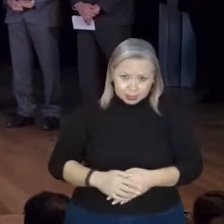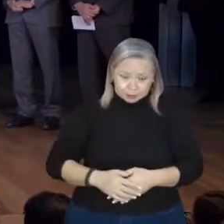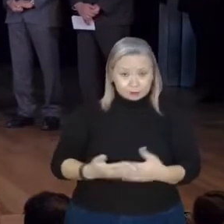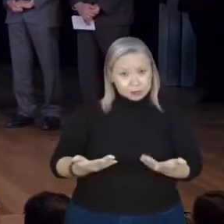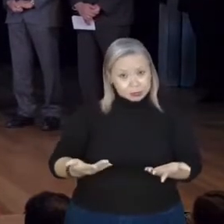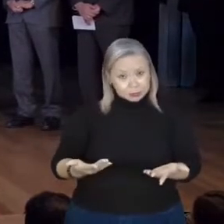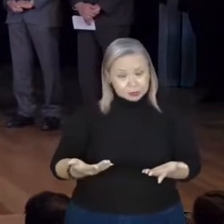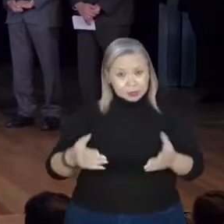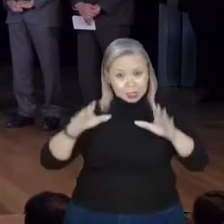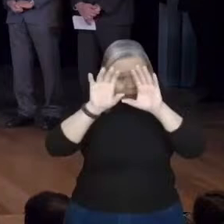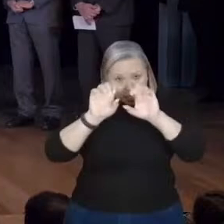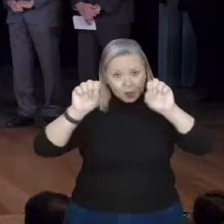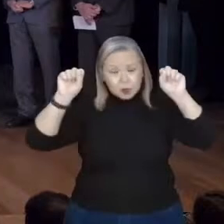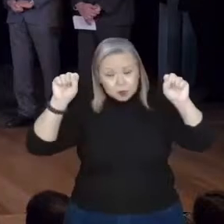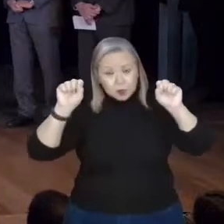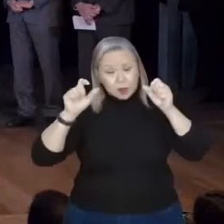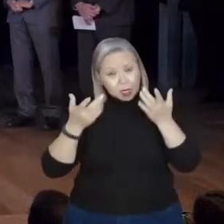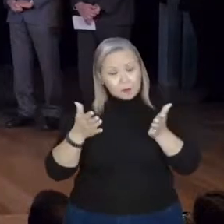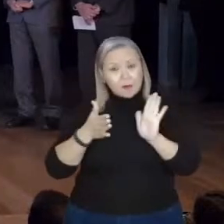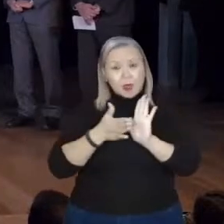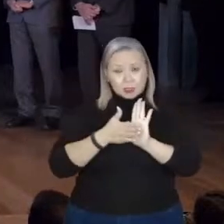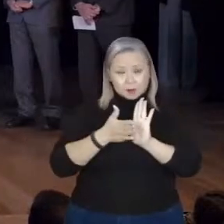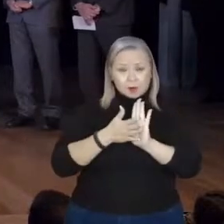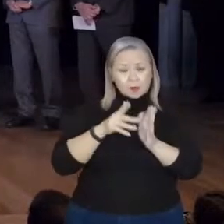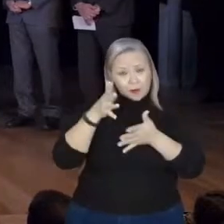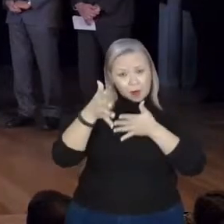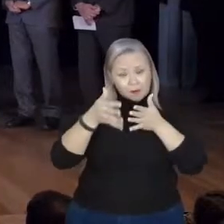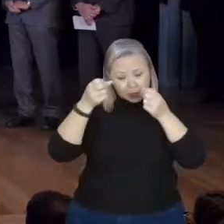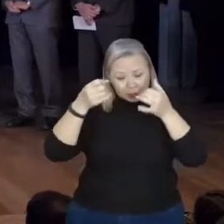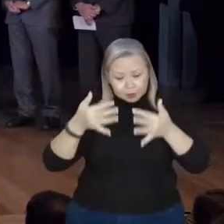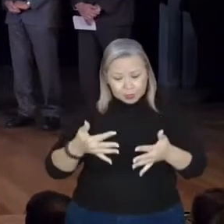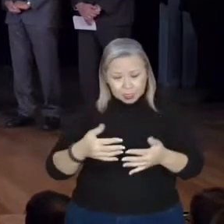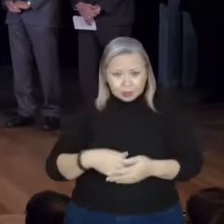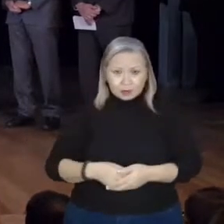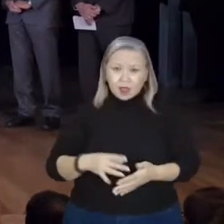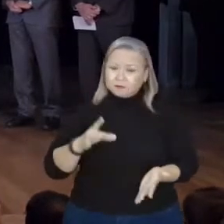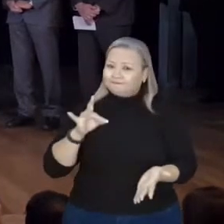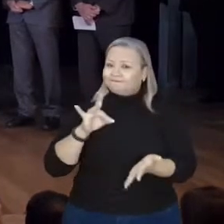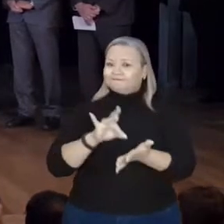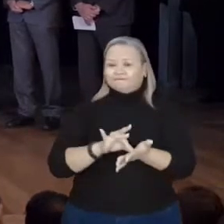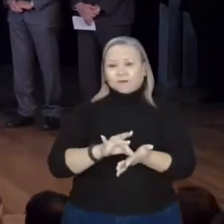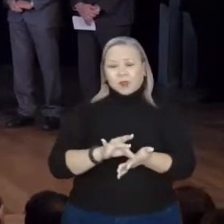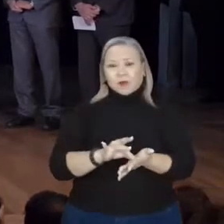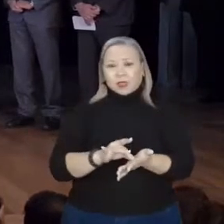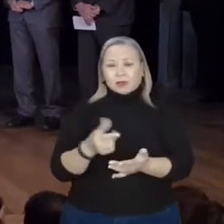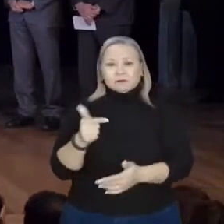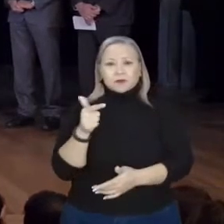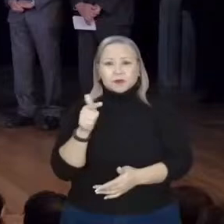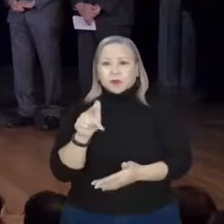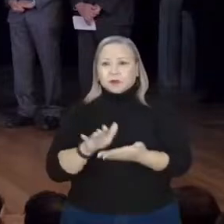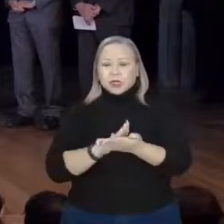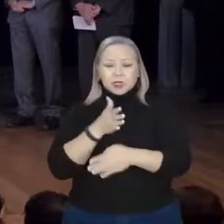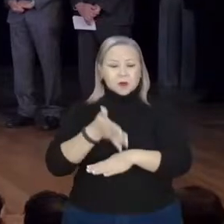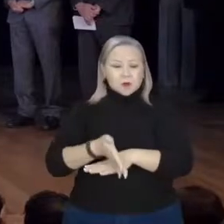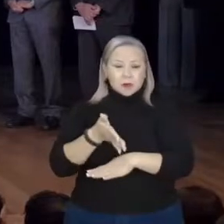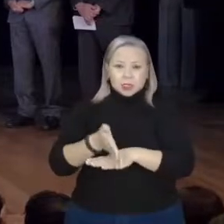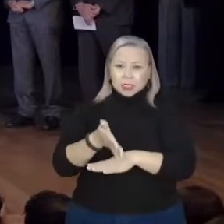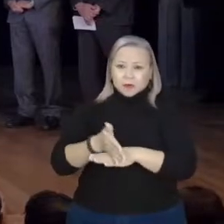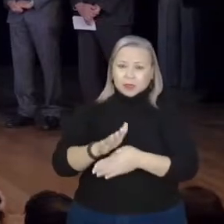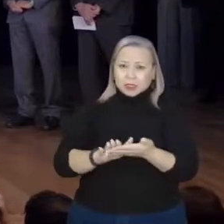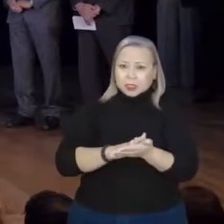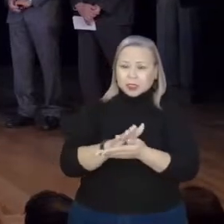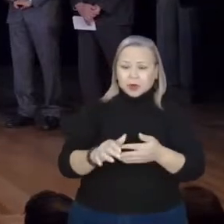pautar. E eu, sinceramente, não tenho ainda nenhuma interferência e nenhum poder